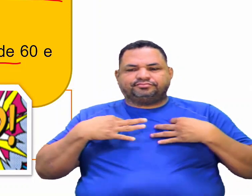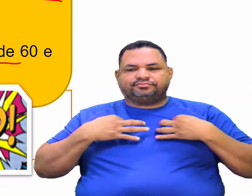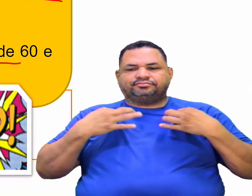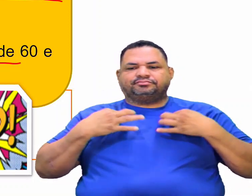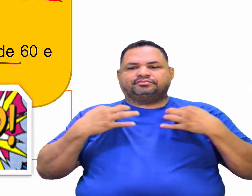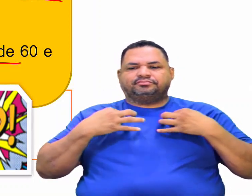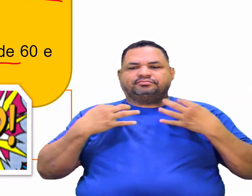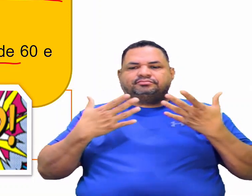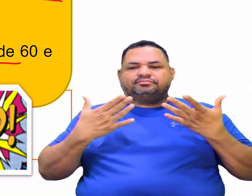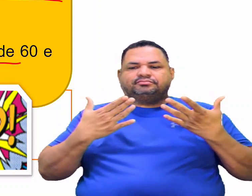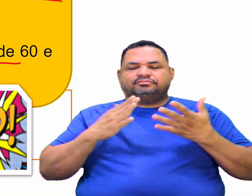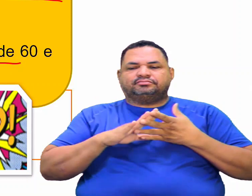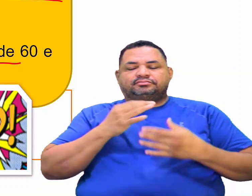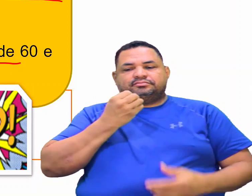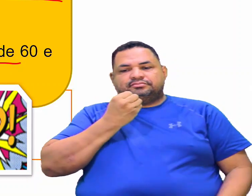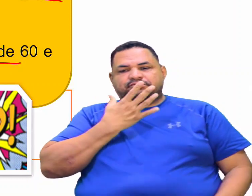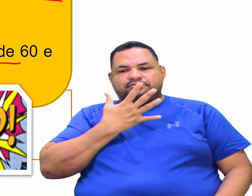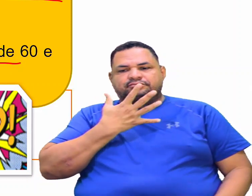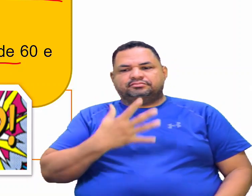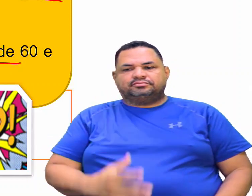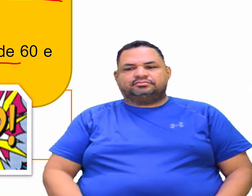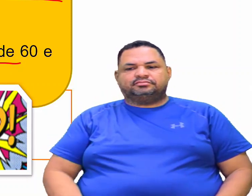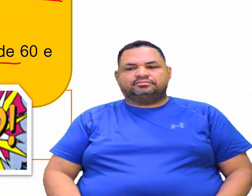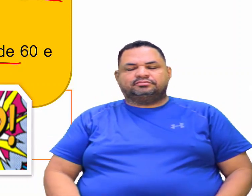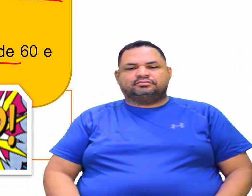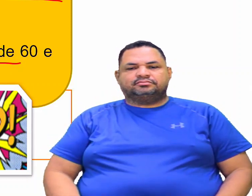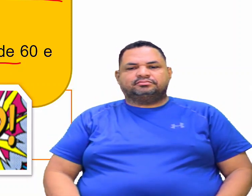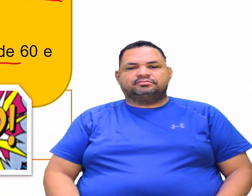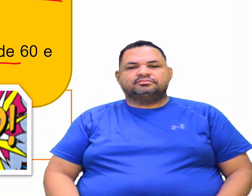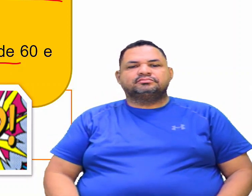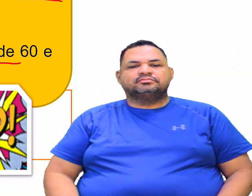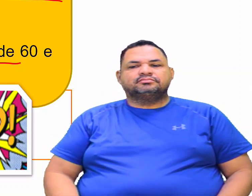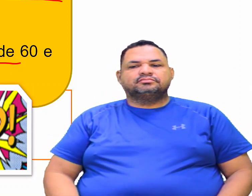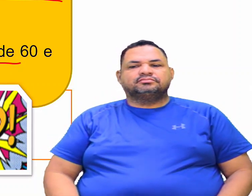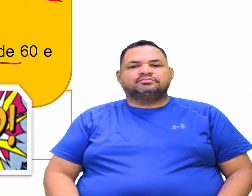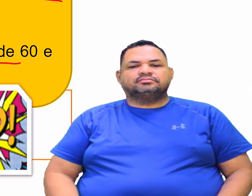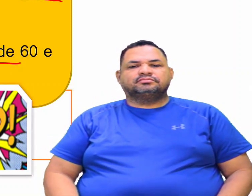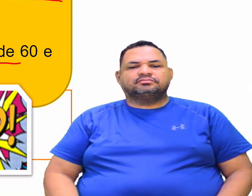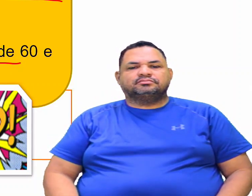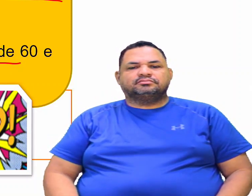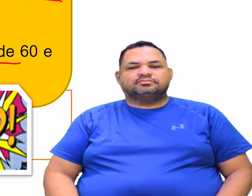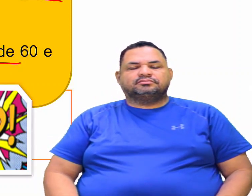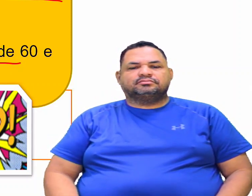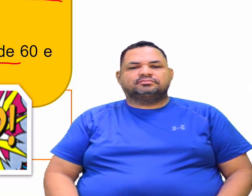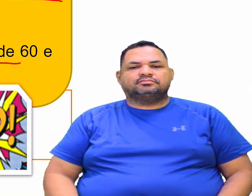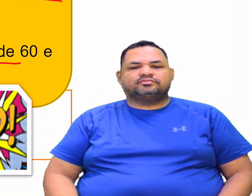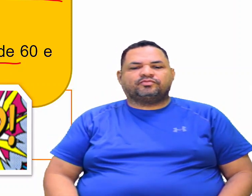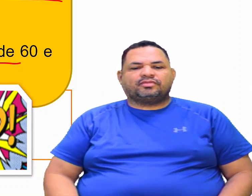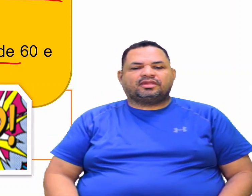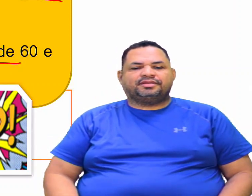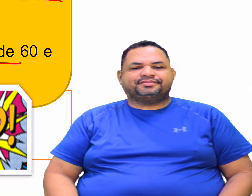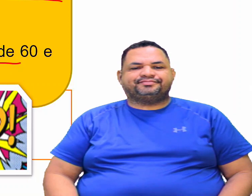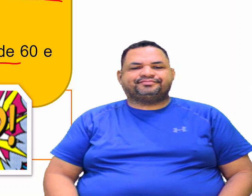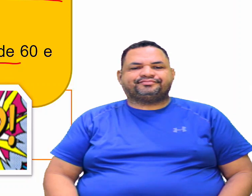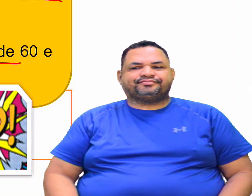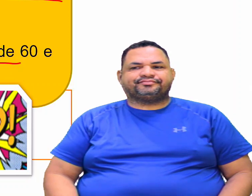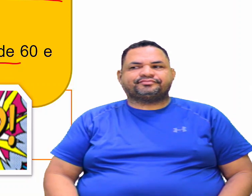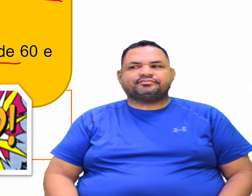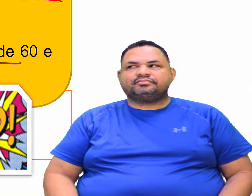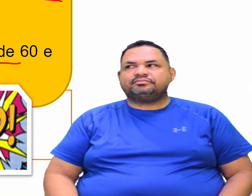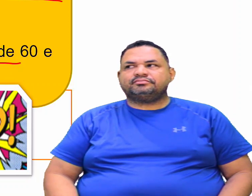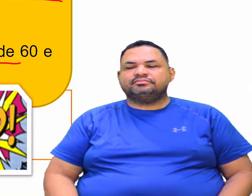e roupas boas que estam lá usad para compror a sua provocação